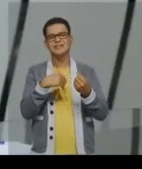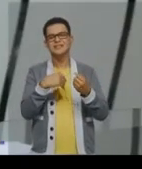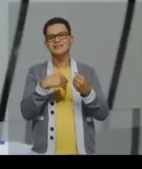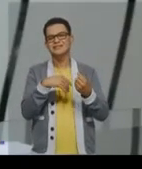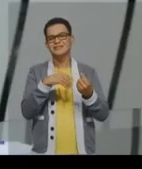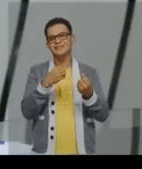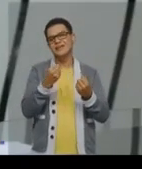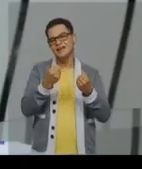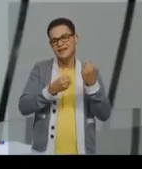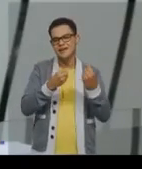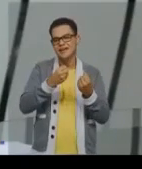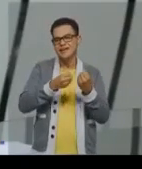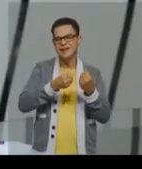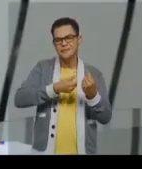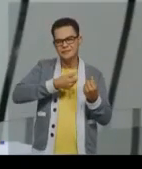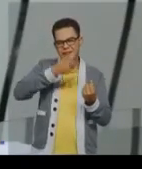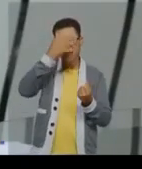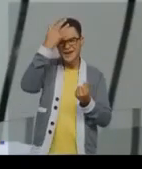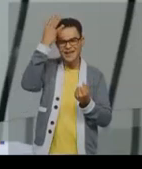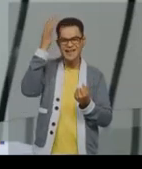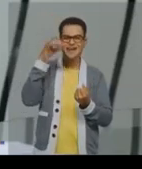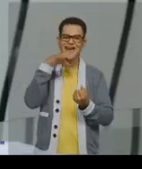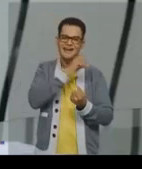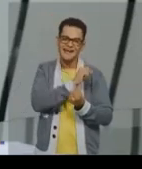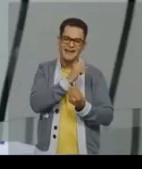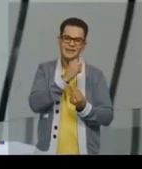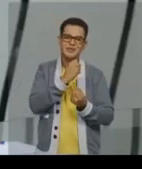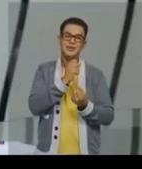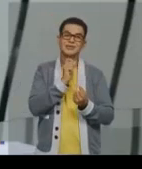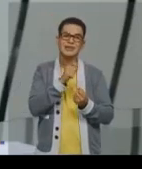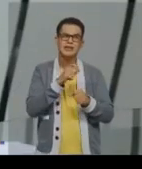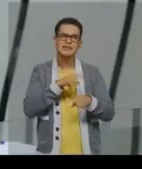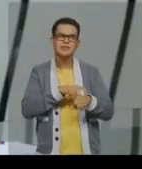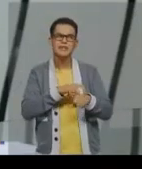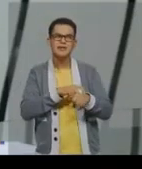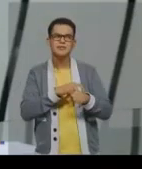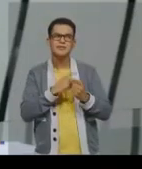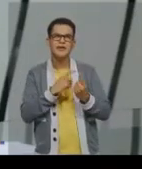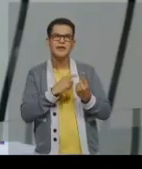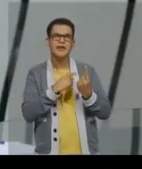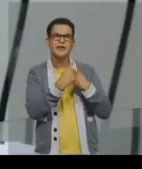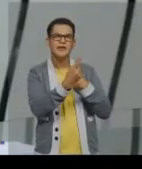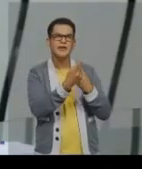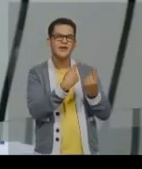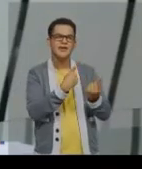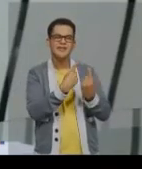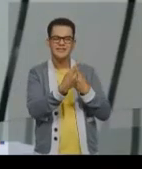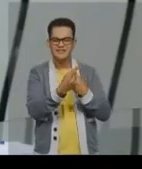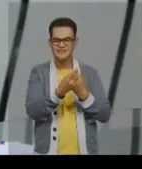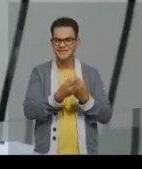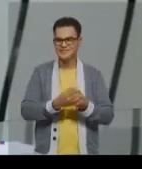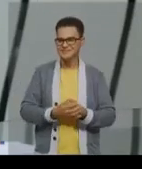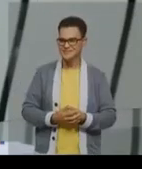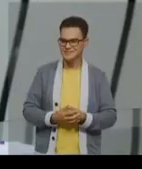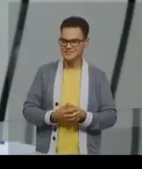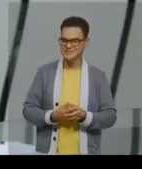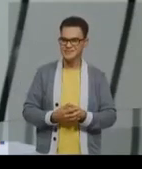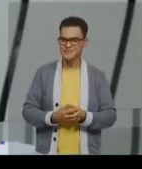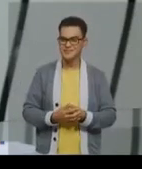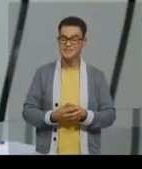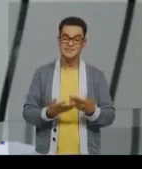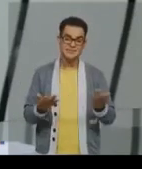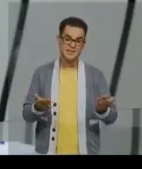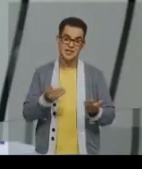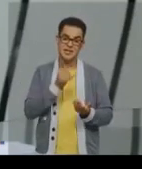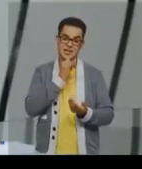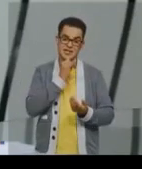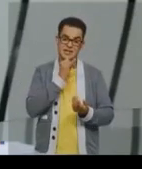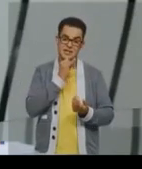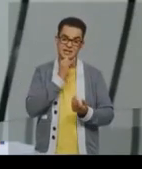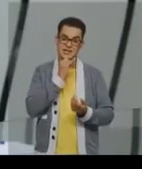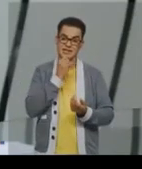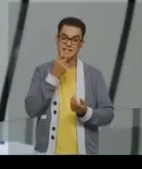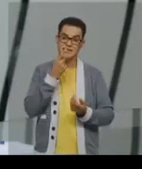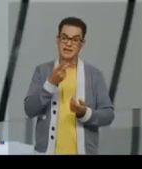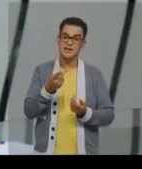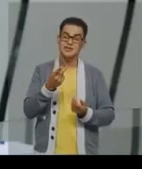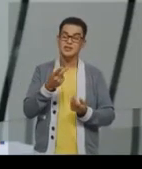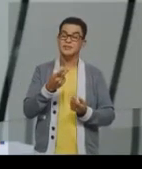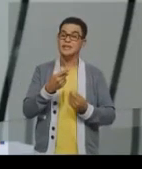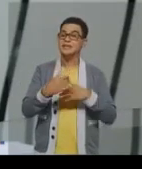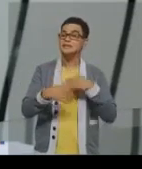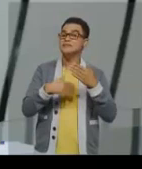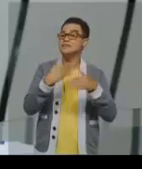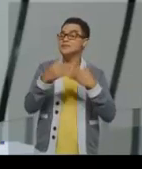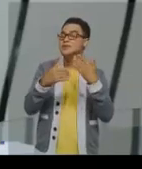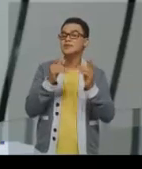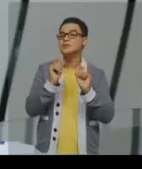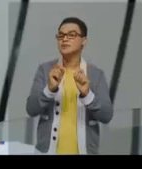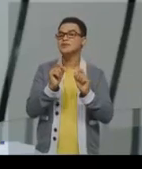que permite que eu tenha até mesmo essa ideia de quanto tempo eu vou gastar. E o que falaram então, gente, de desenvolvimento de